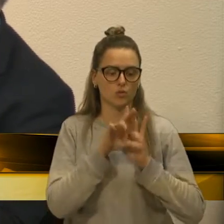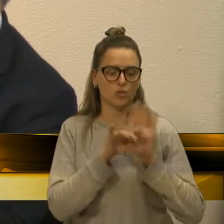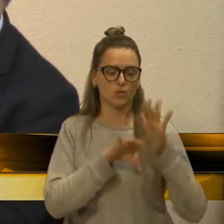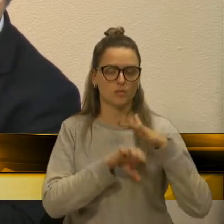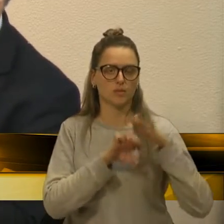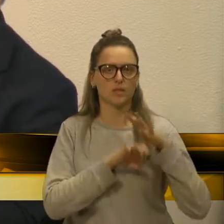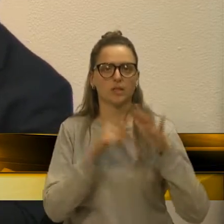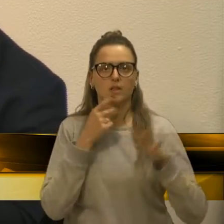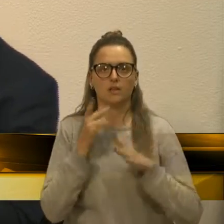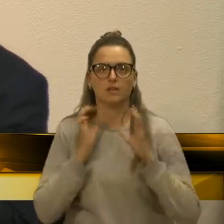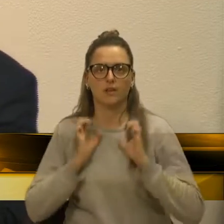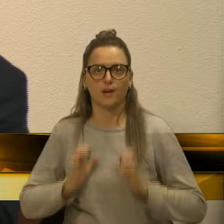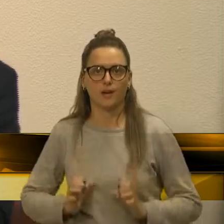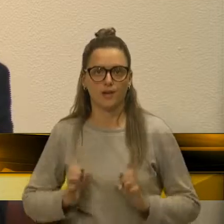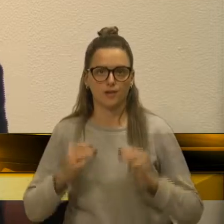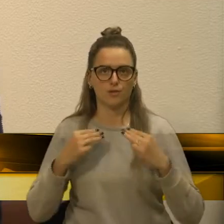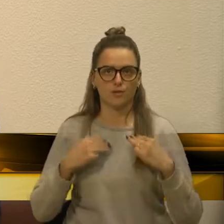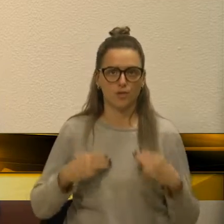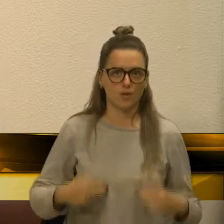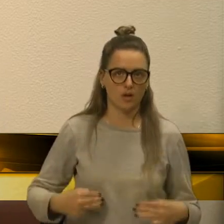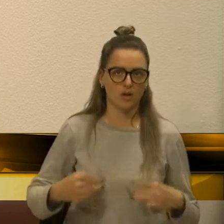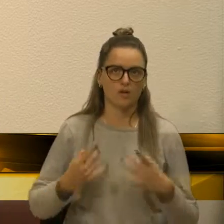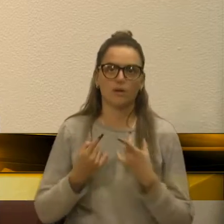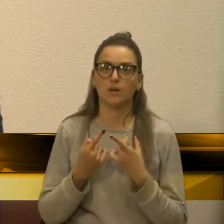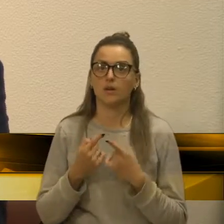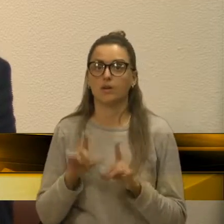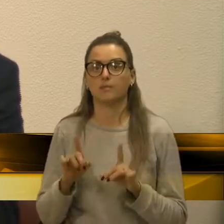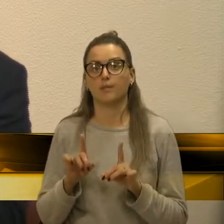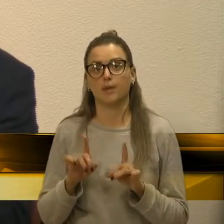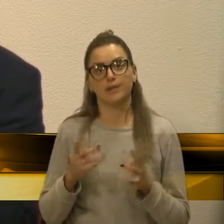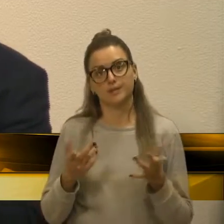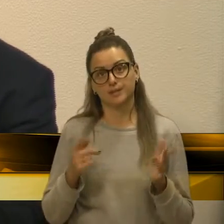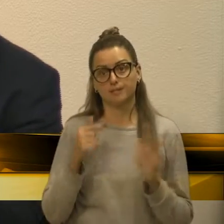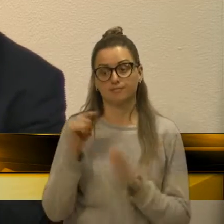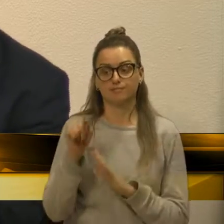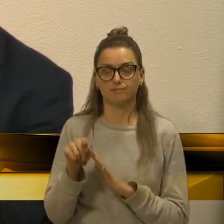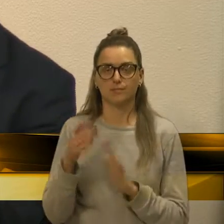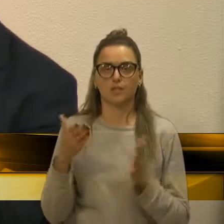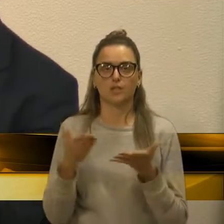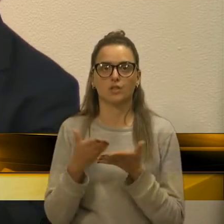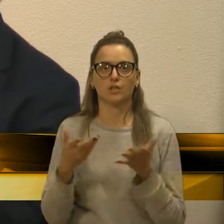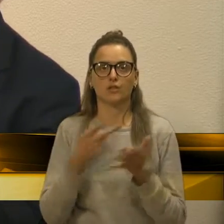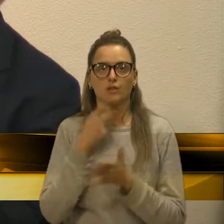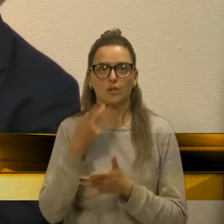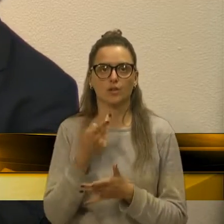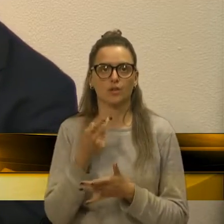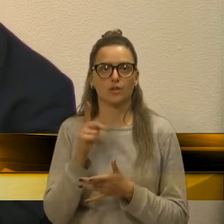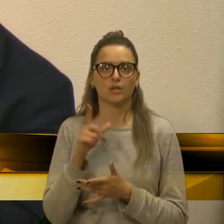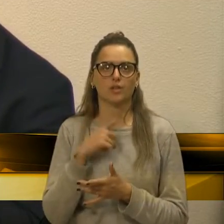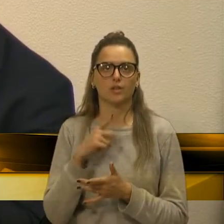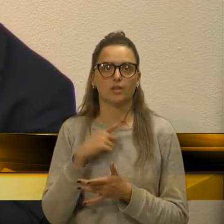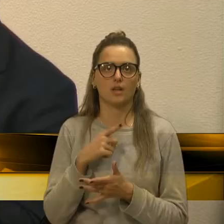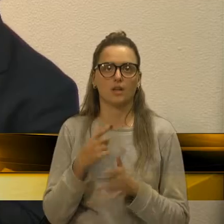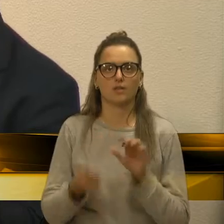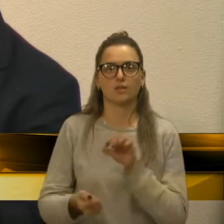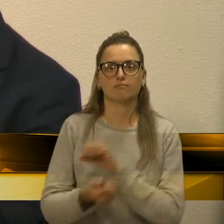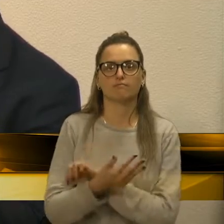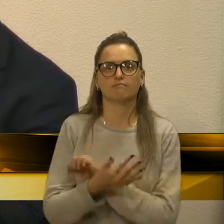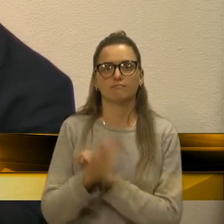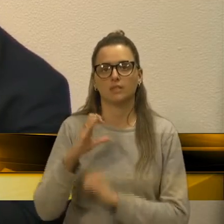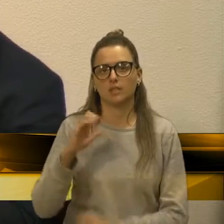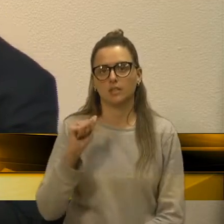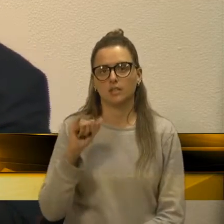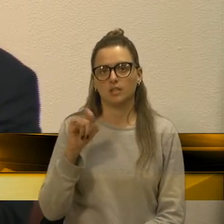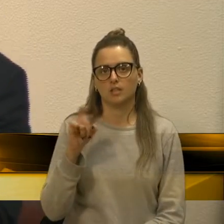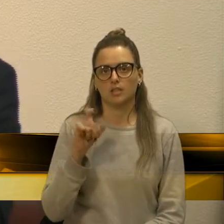falar da ética, da moral, enfim, mas que ele mesmo já confirmou que recebeu caixa 2, envolvido em